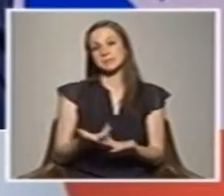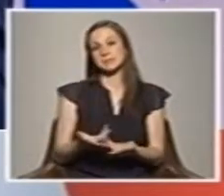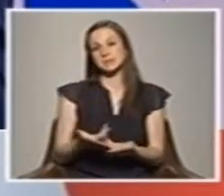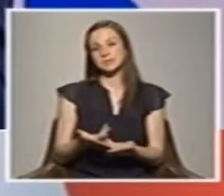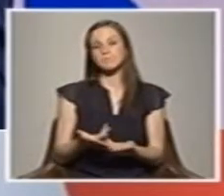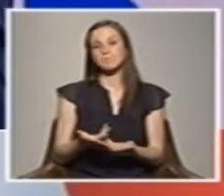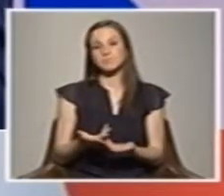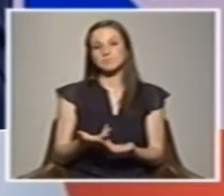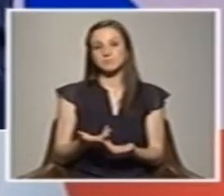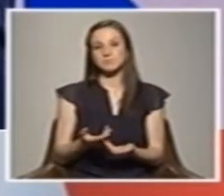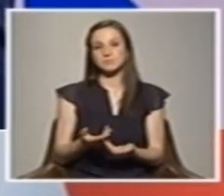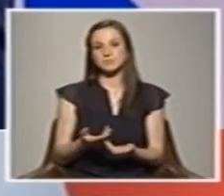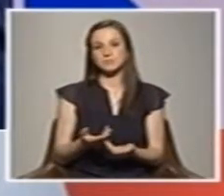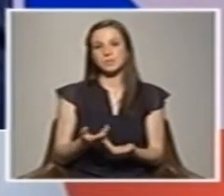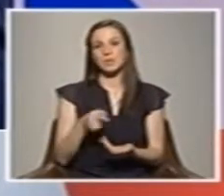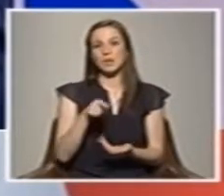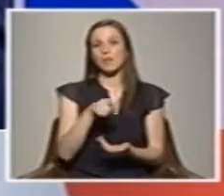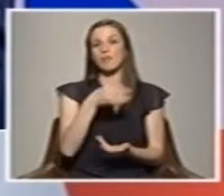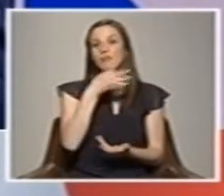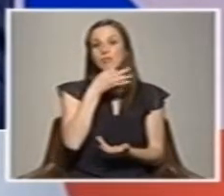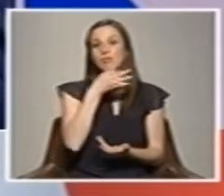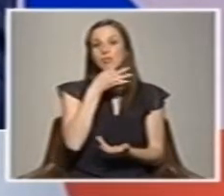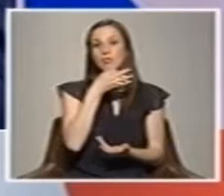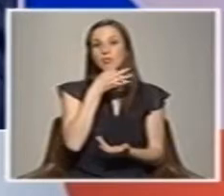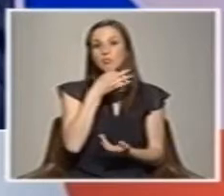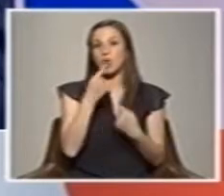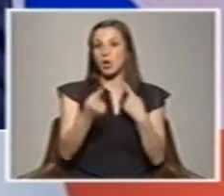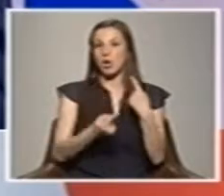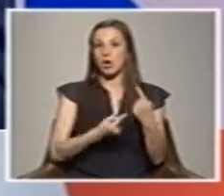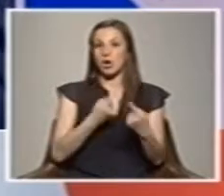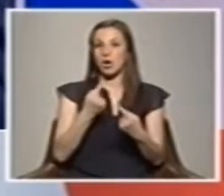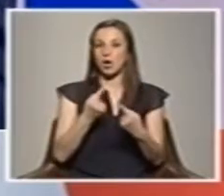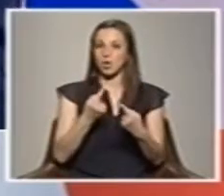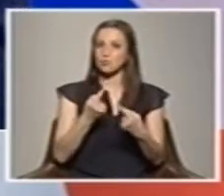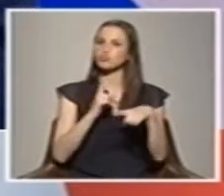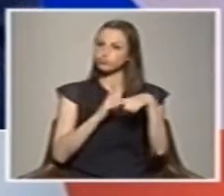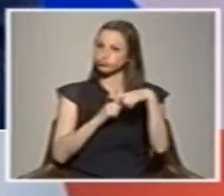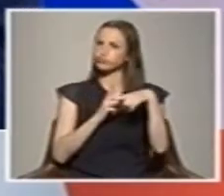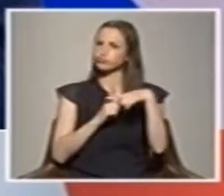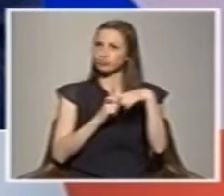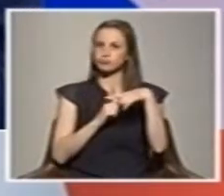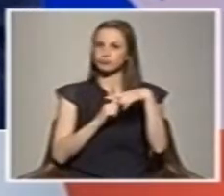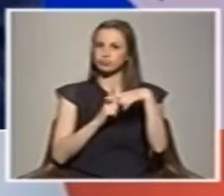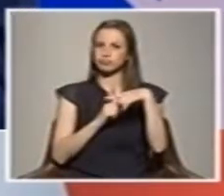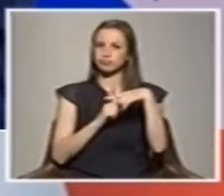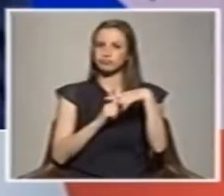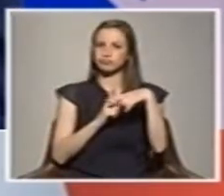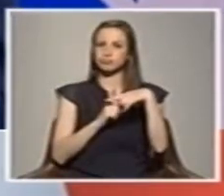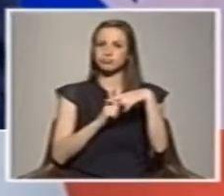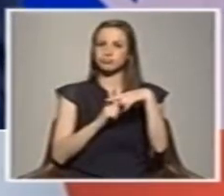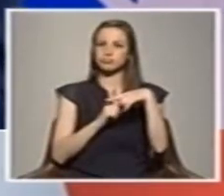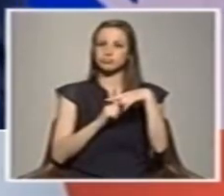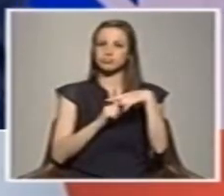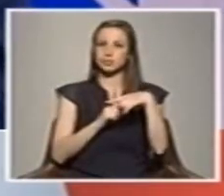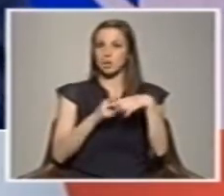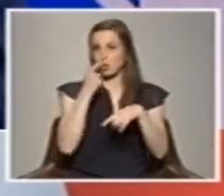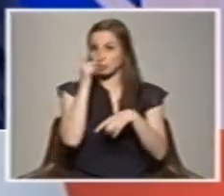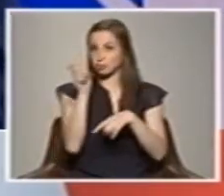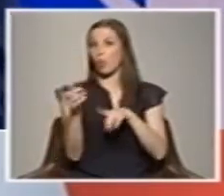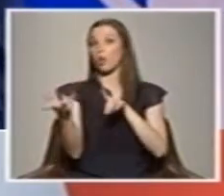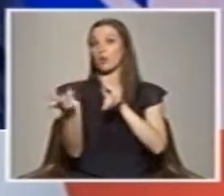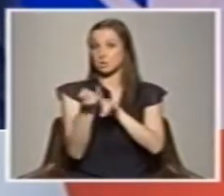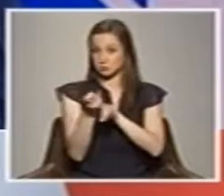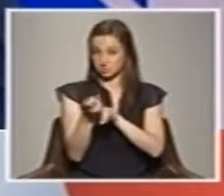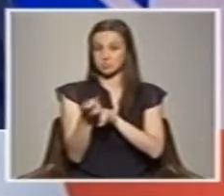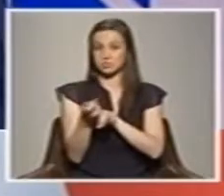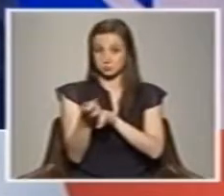ele tem sido ultimamente abordado com algum sucesso, eu diria, ao nível daquilo que é o consumidor final. Portanto, no fundo,